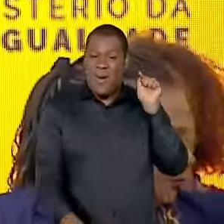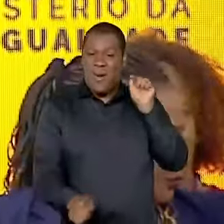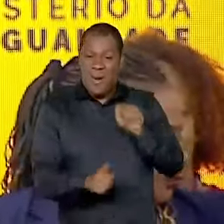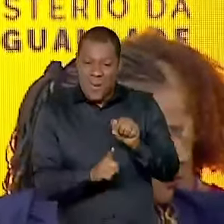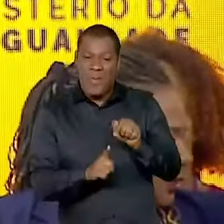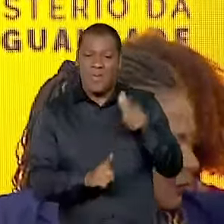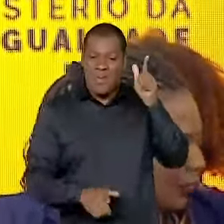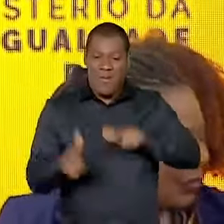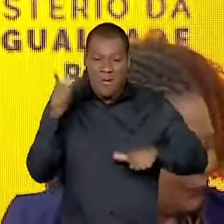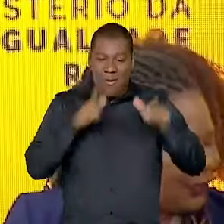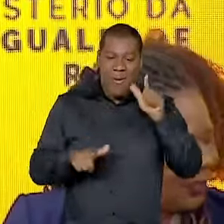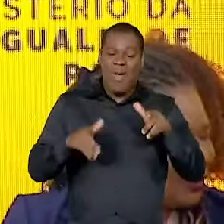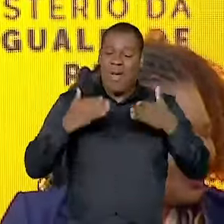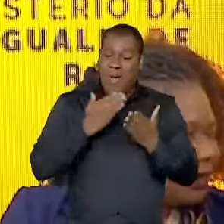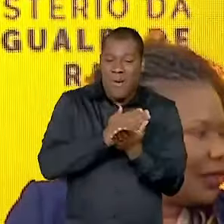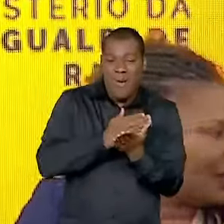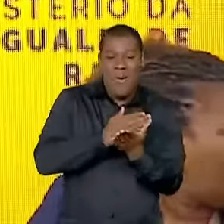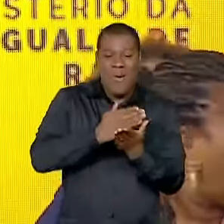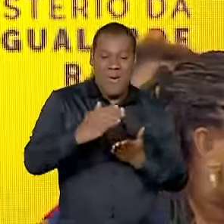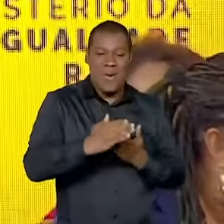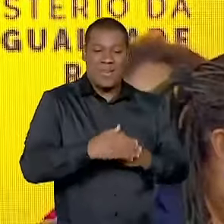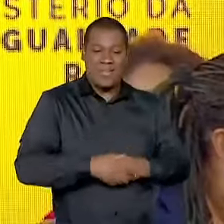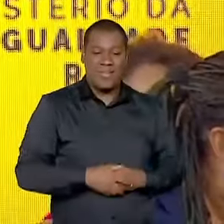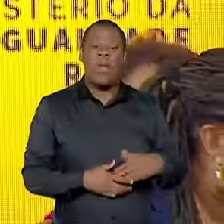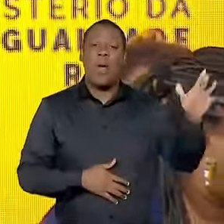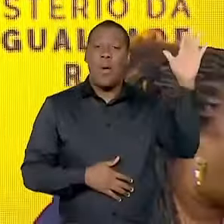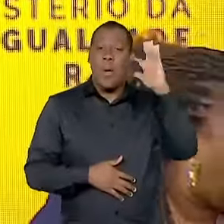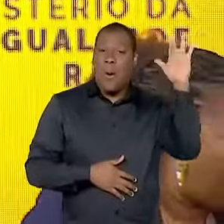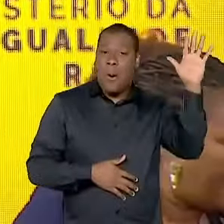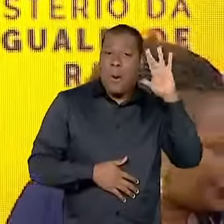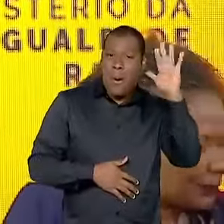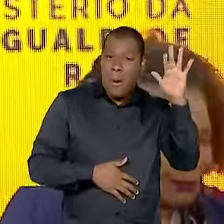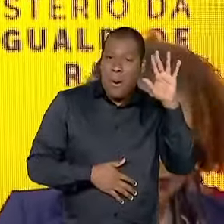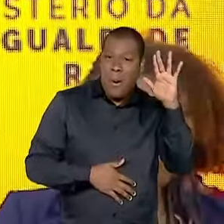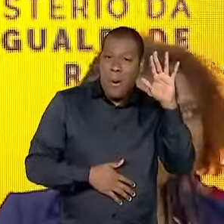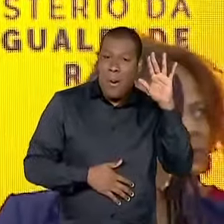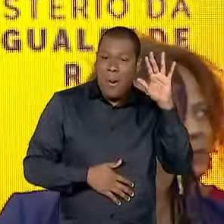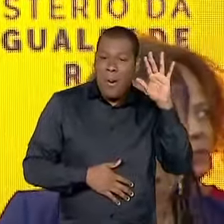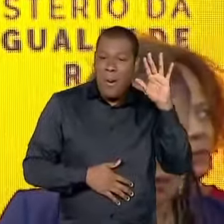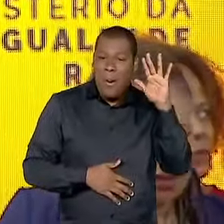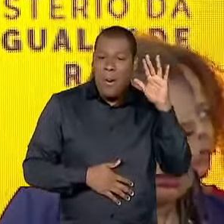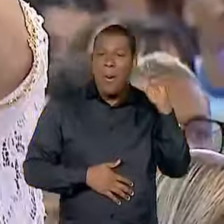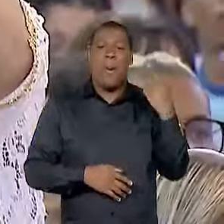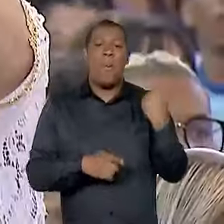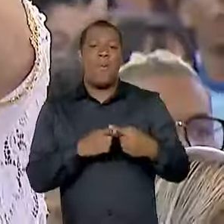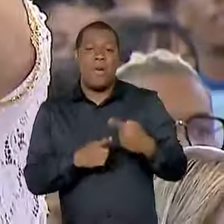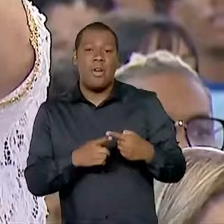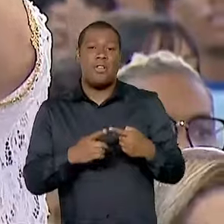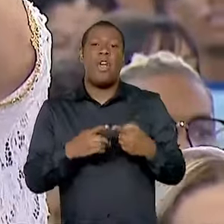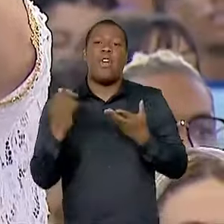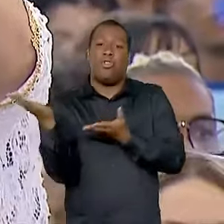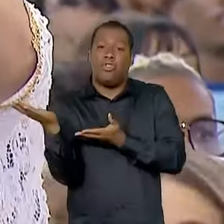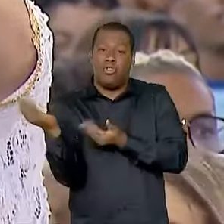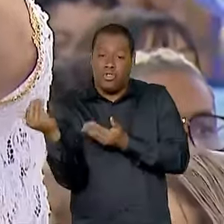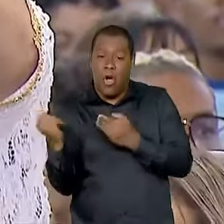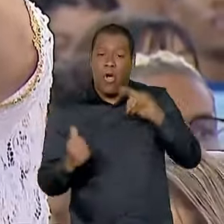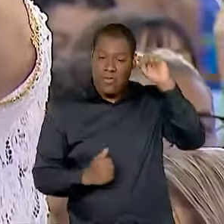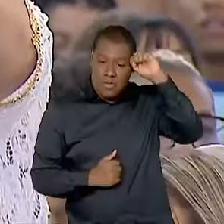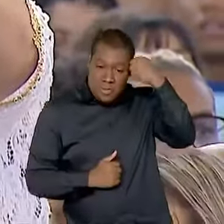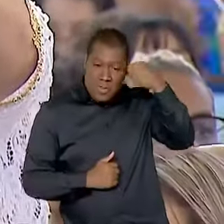ser realizado. E esse sonho começa a ser realizado porque a juventude negra desse